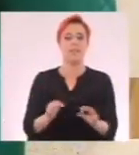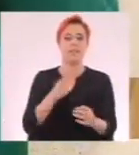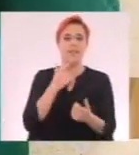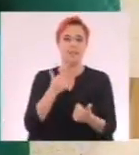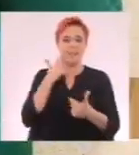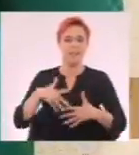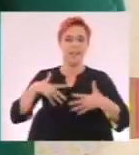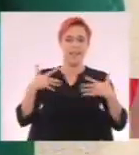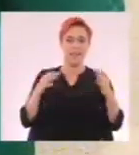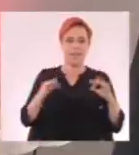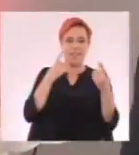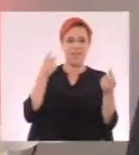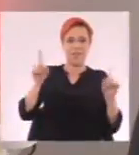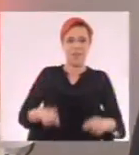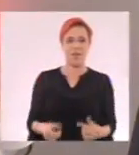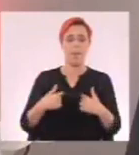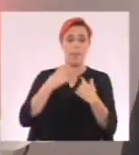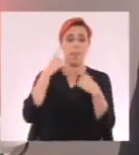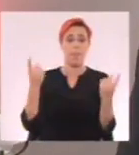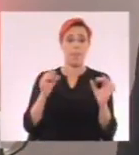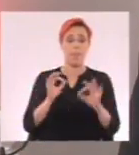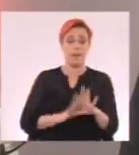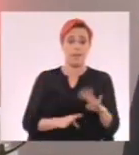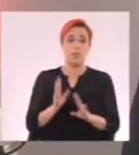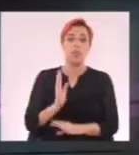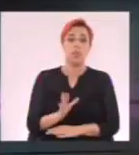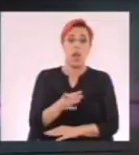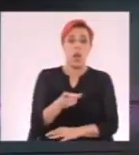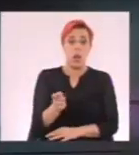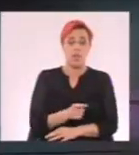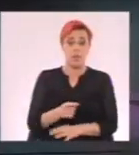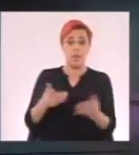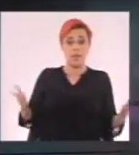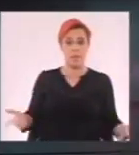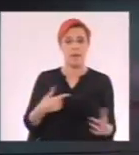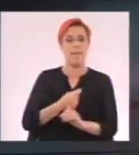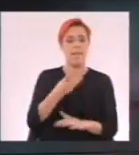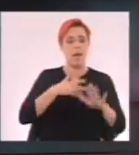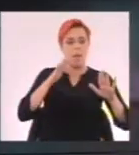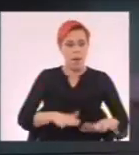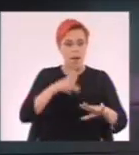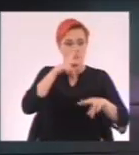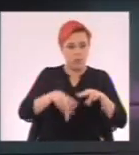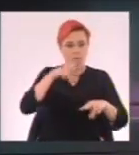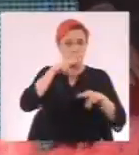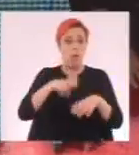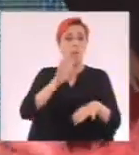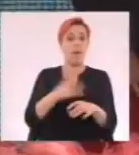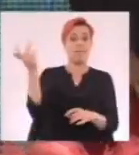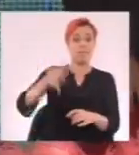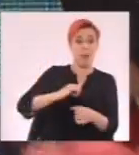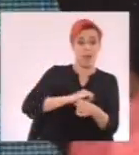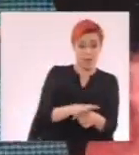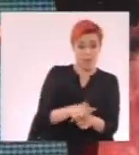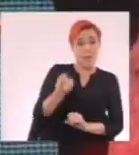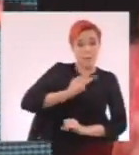muito, muito emocionante voltar ao palco. Nós este espetáculo estávamos a fazê-lo já há 9 meses e tivemos várias paragens porque o Covid assim obrigou e